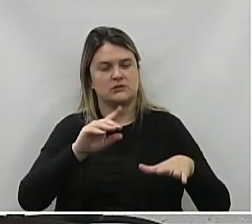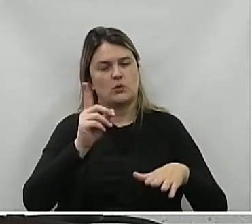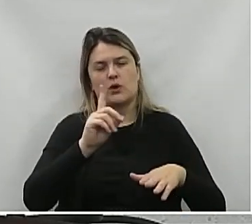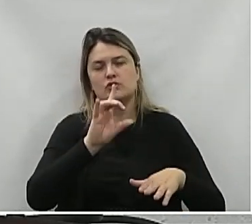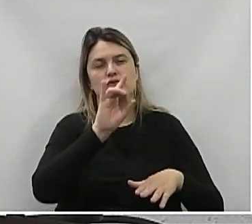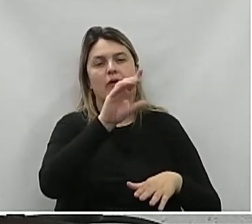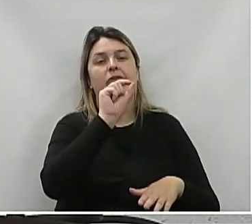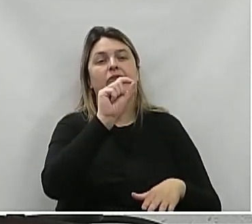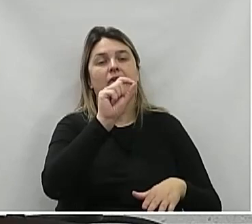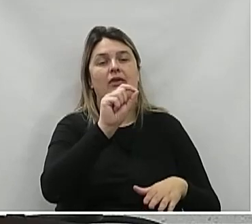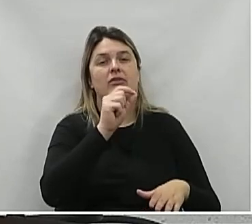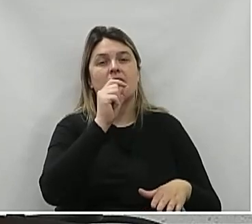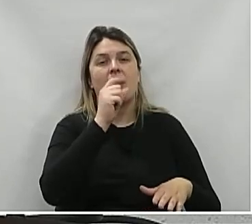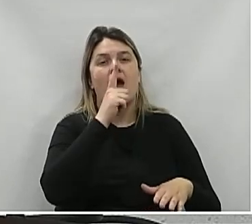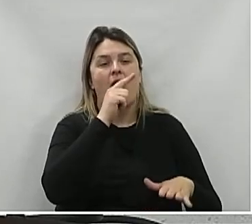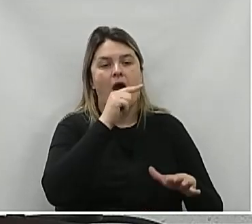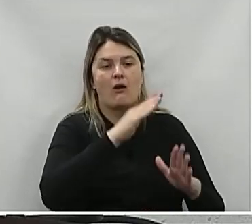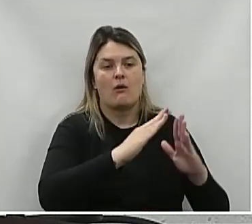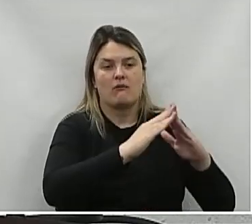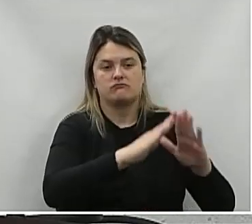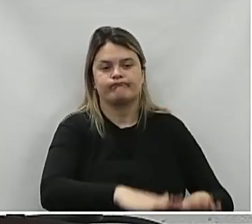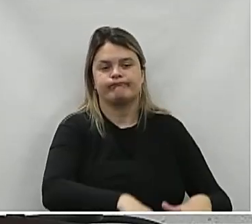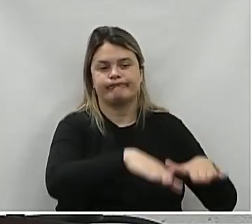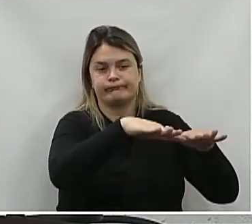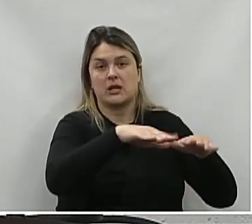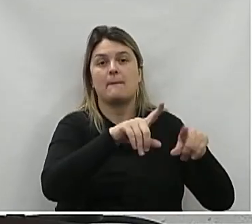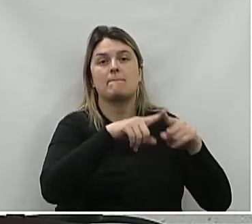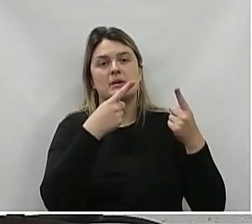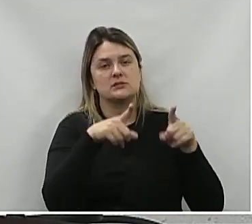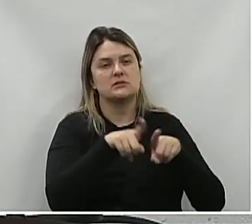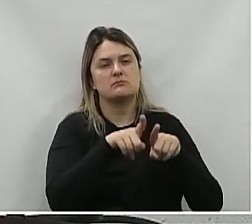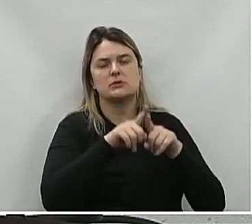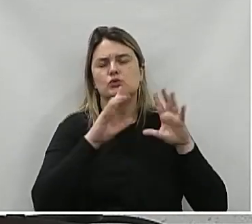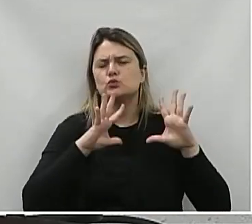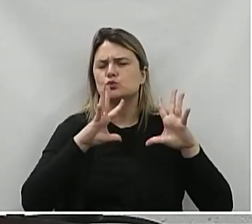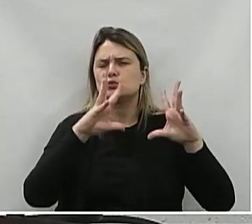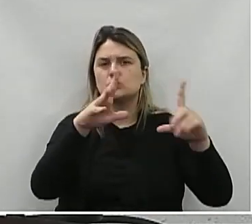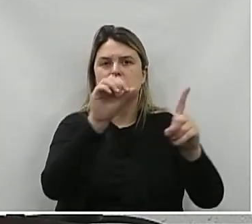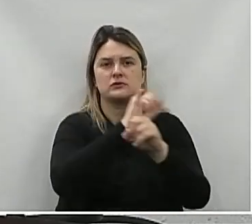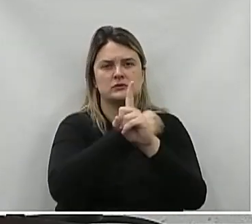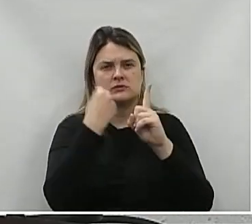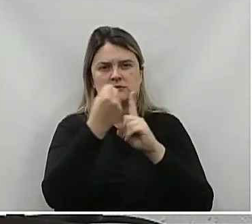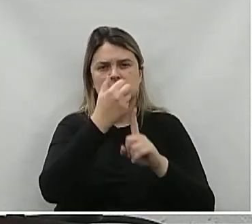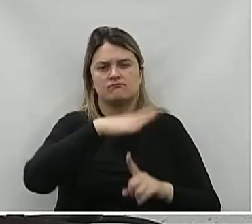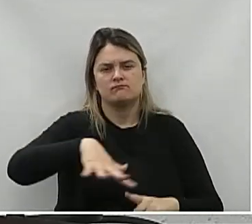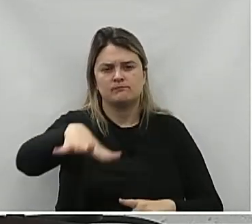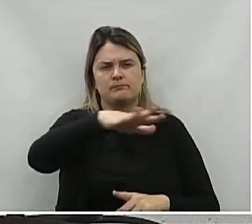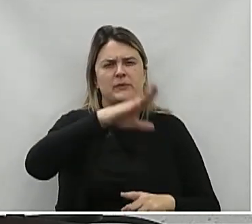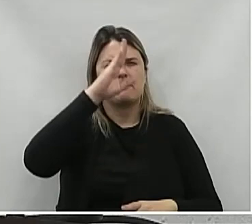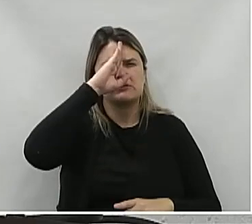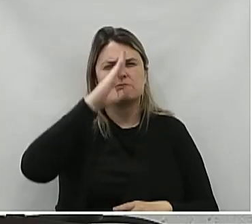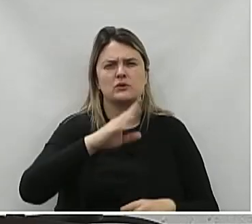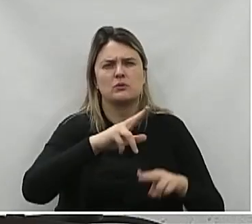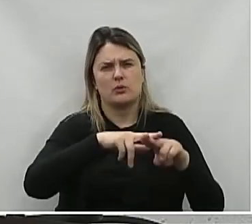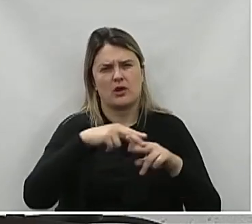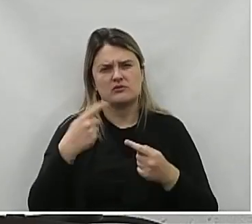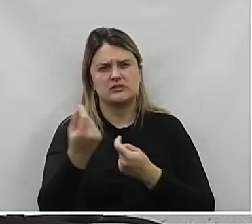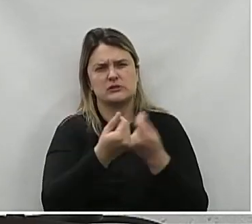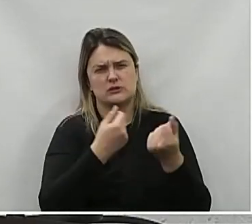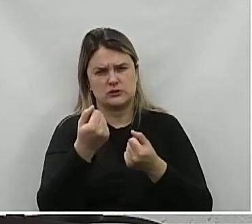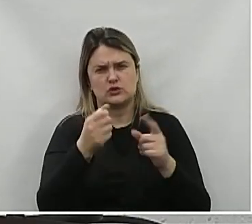casa na água do rio, né, das cheias, mas com certeza toda a sociedade, de modo geral, principalmente pelos impactos